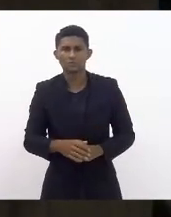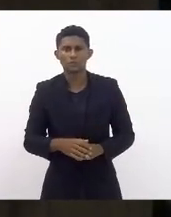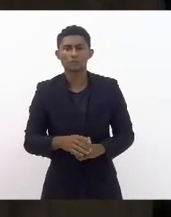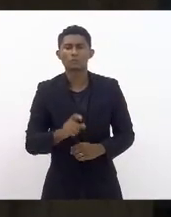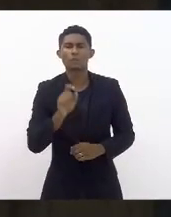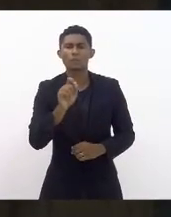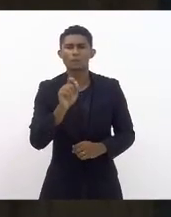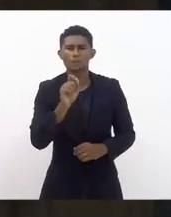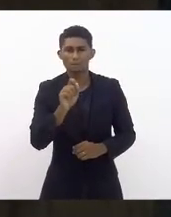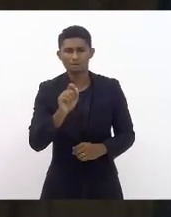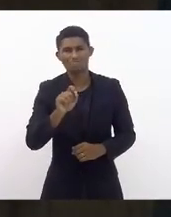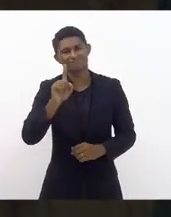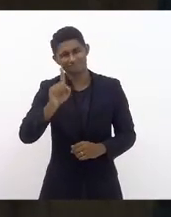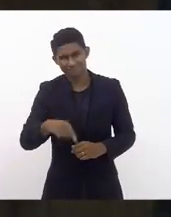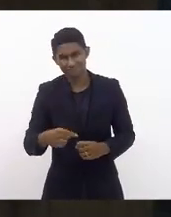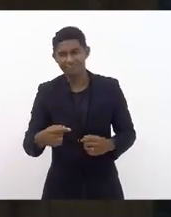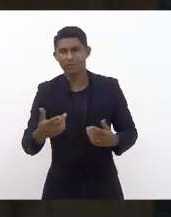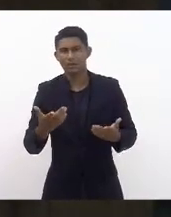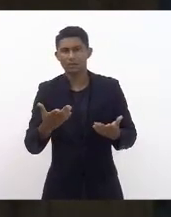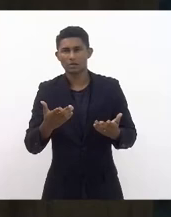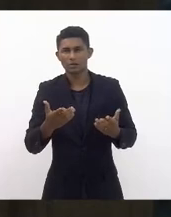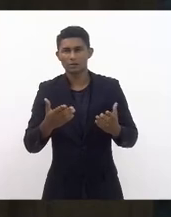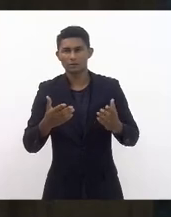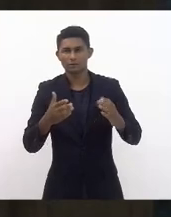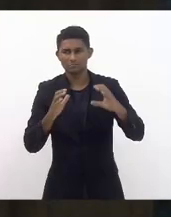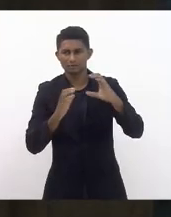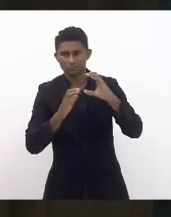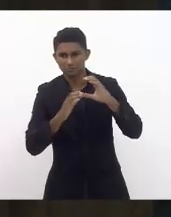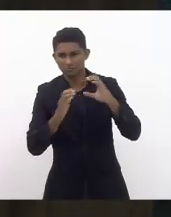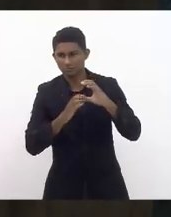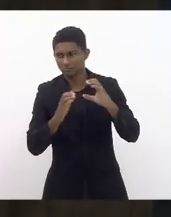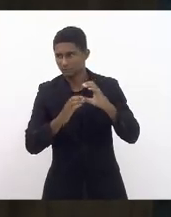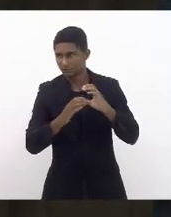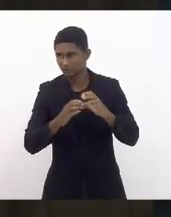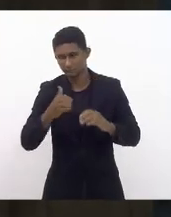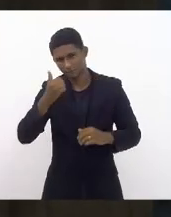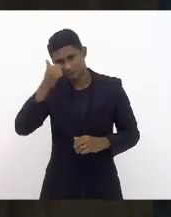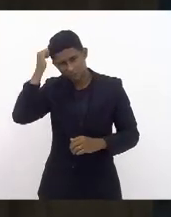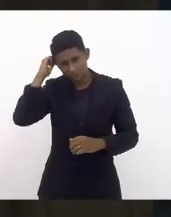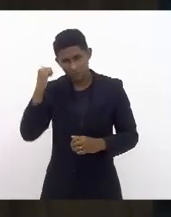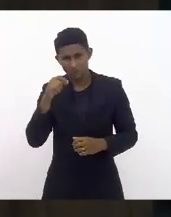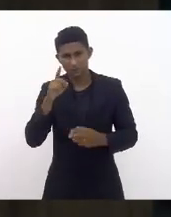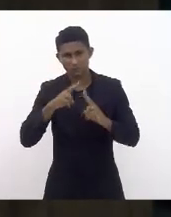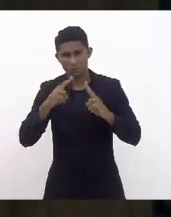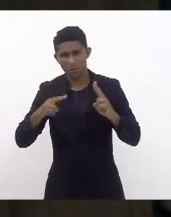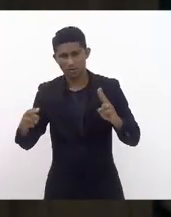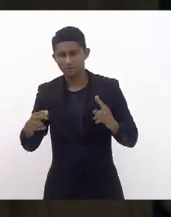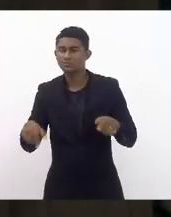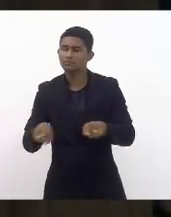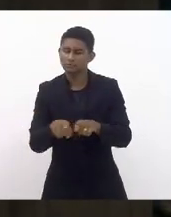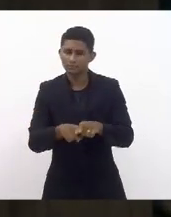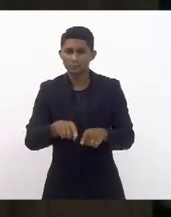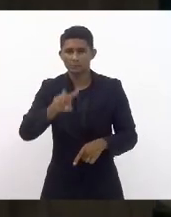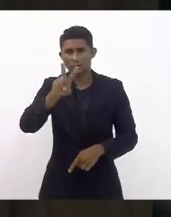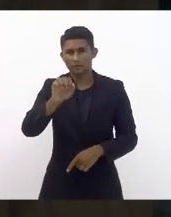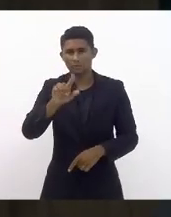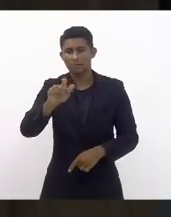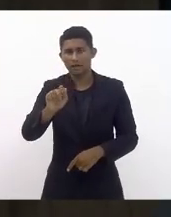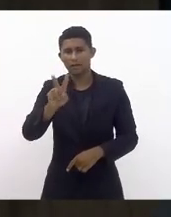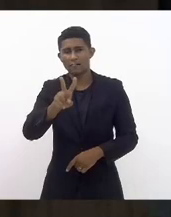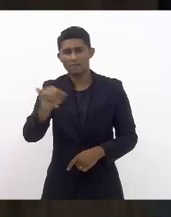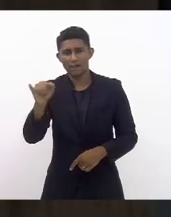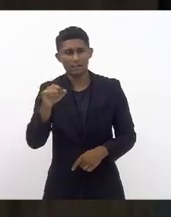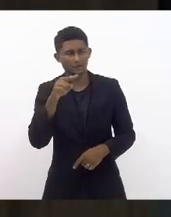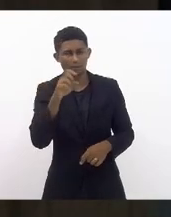vestibular unificado da UERJ. E, novamente, as vagas serão preenchidas, senhor